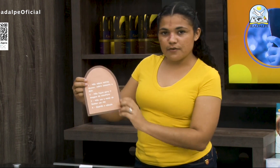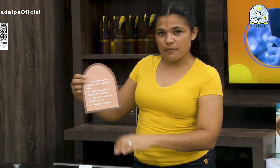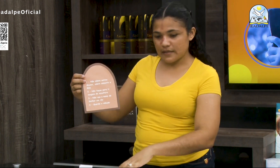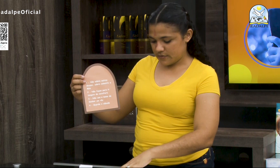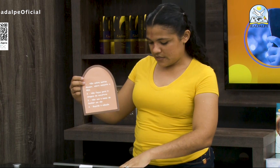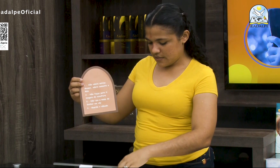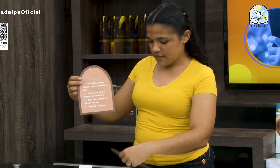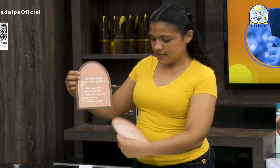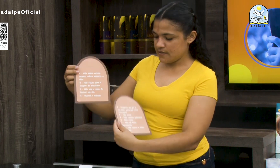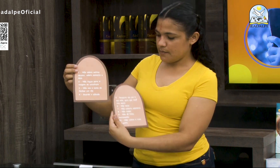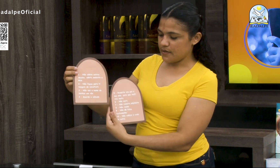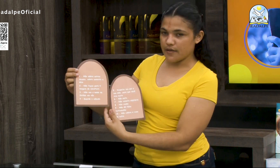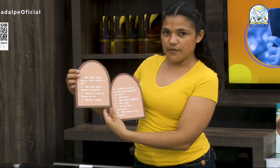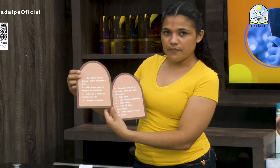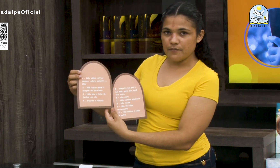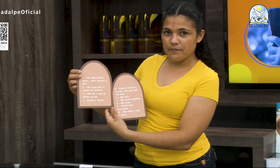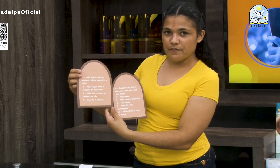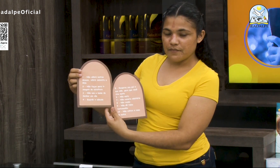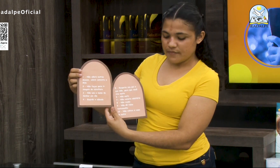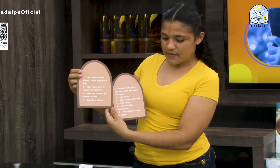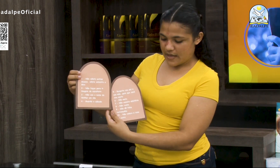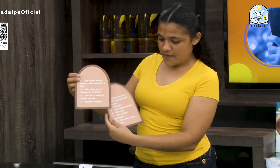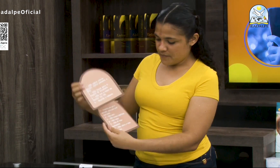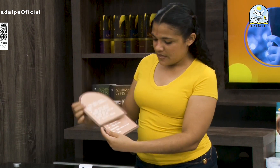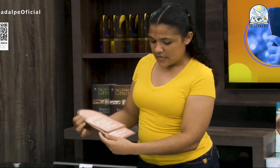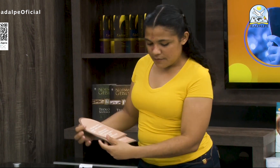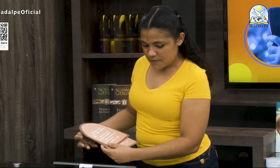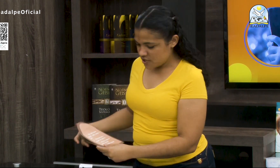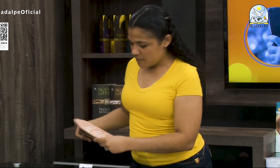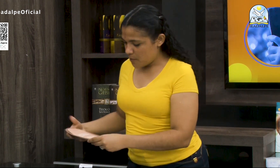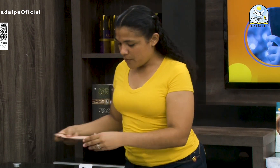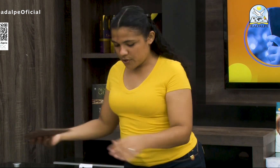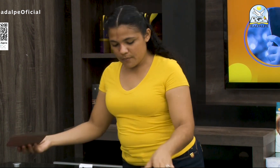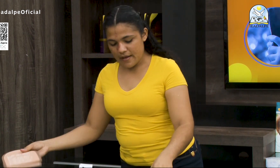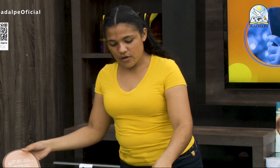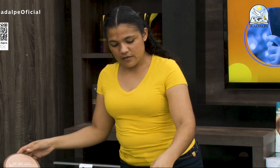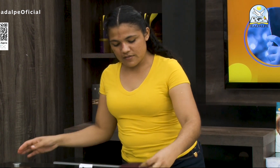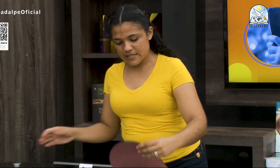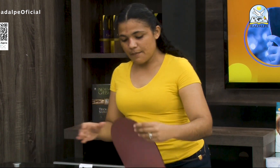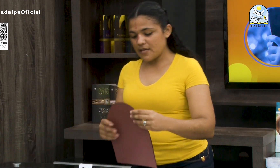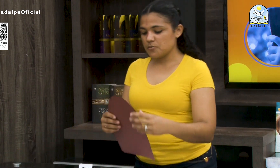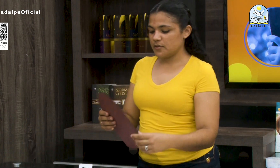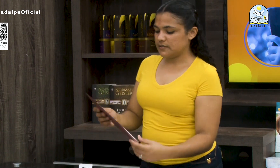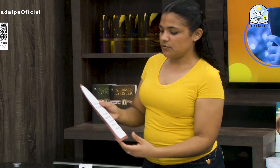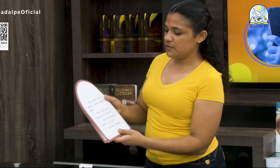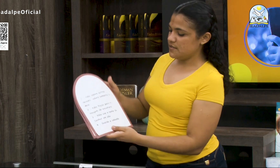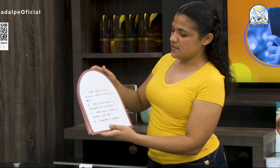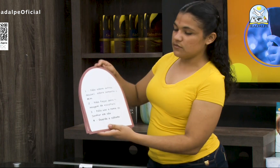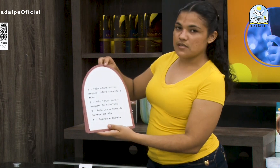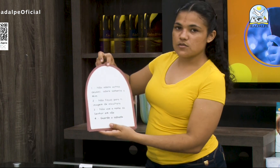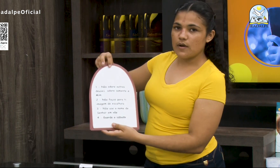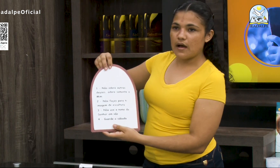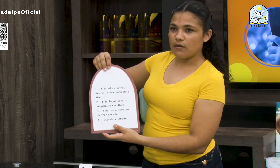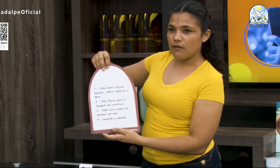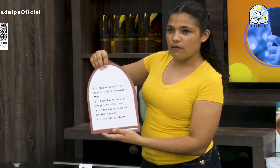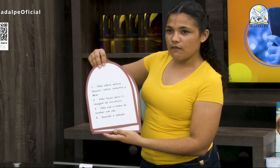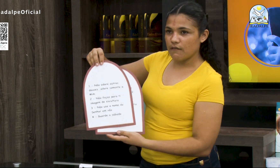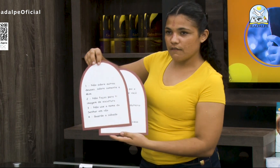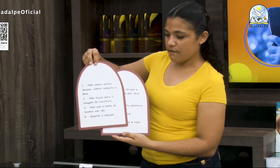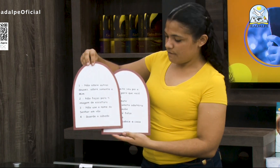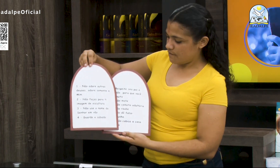nesse formato aqui, desse tamanho, tá? E fiz também um pouquinho maior, que você mesmo pode estar utilizando na sua